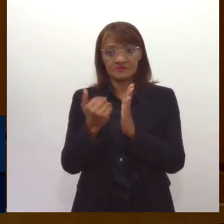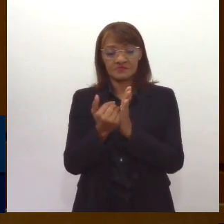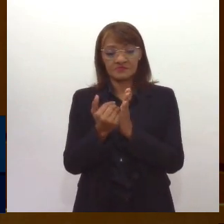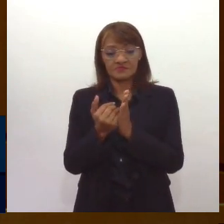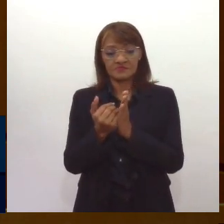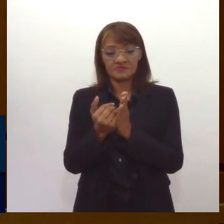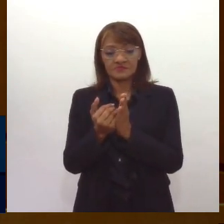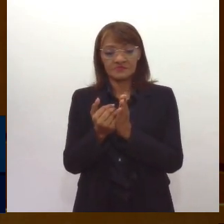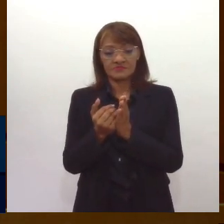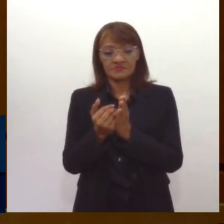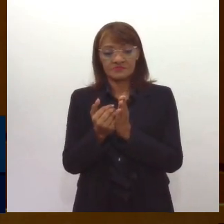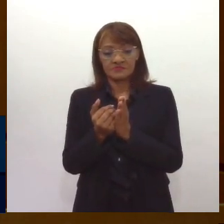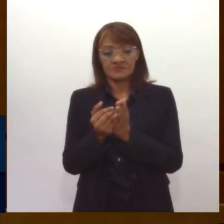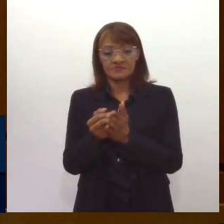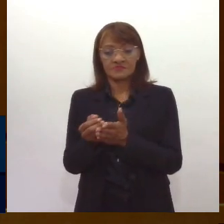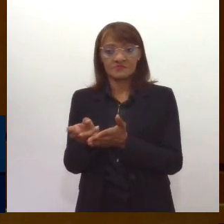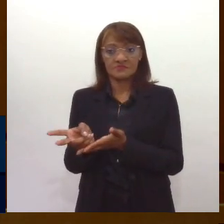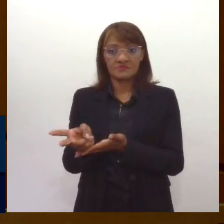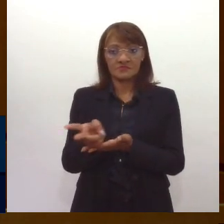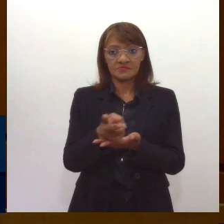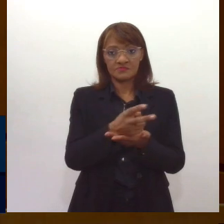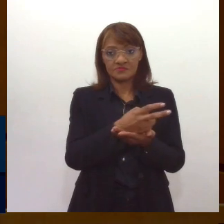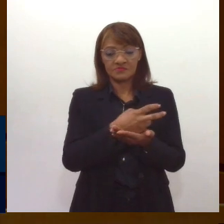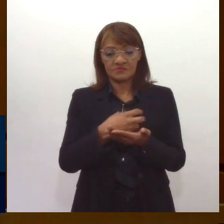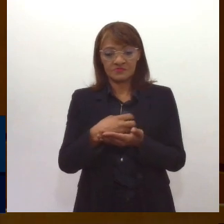número de habitantes,